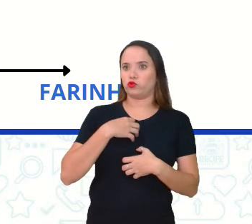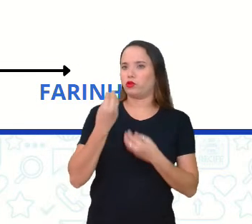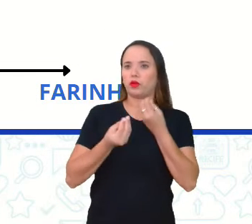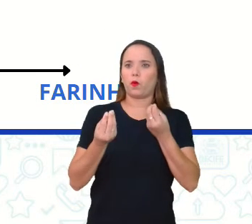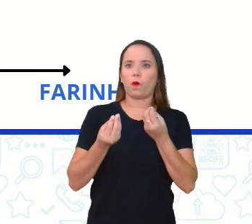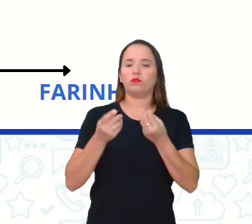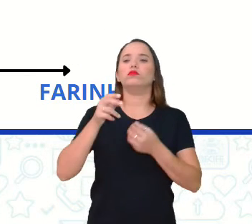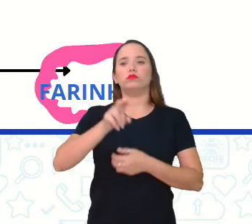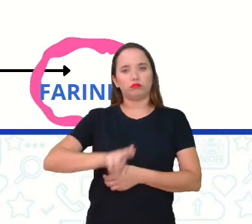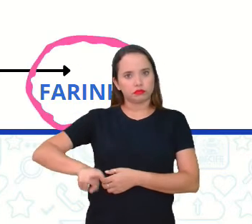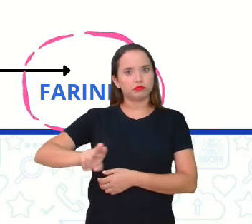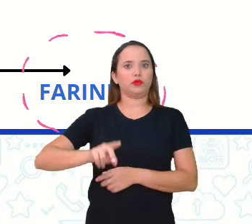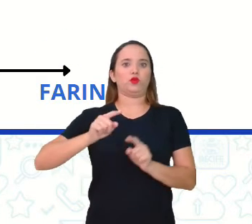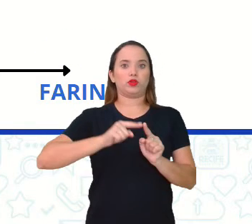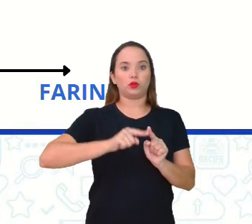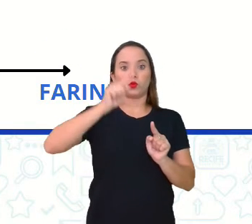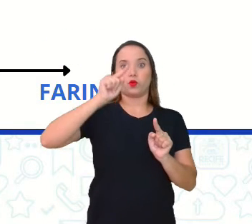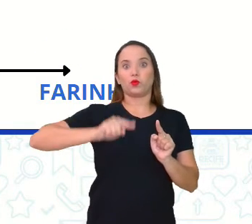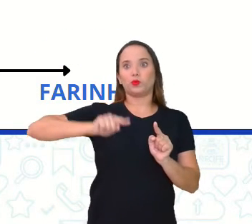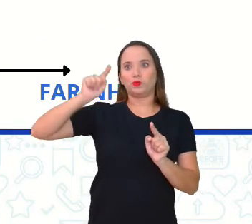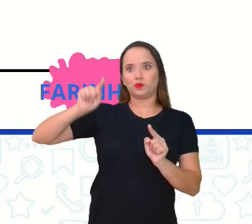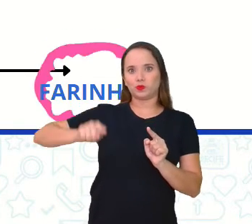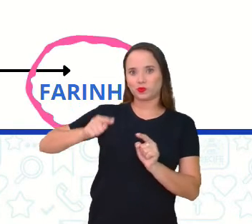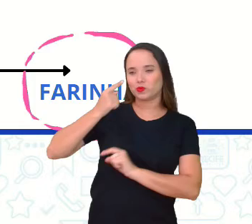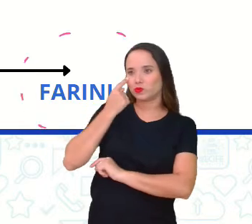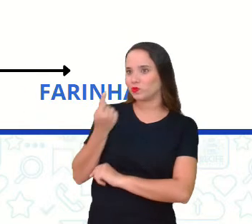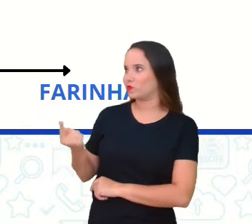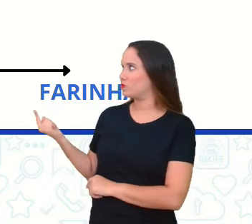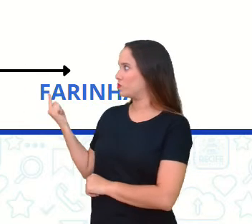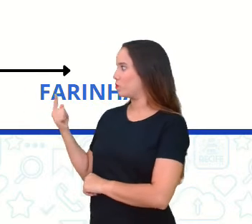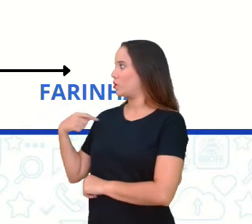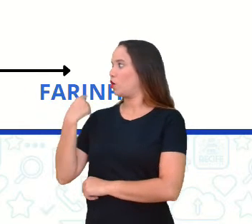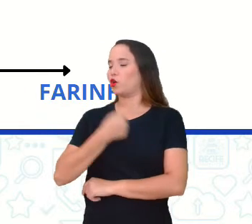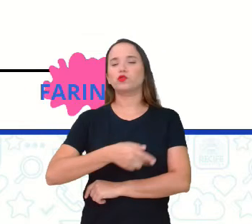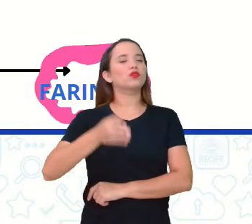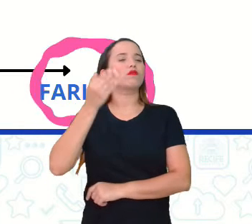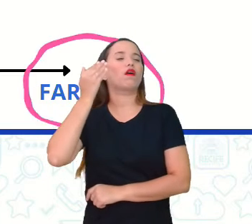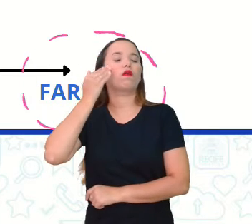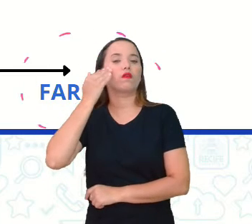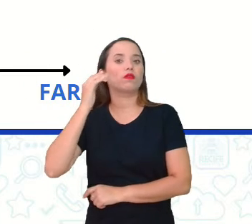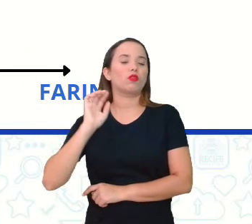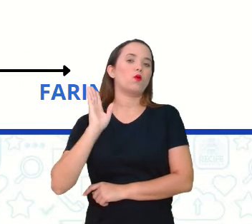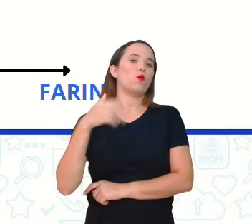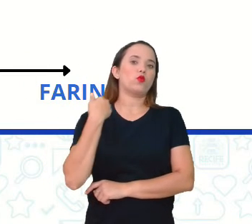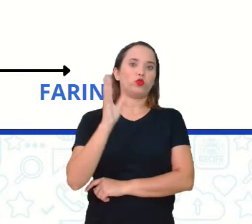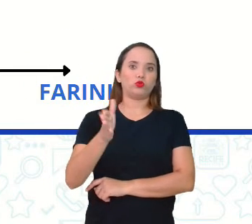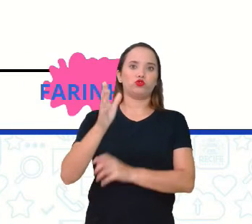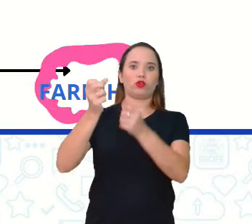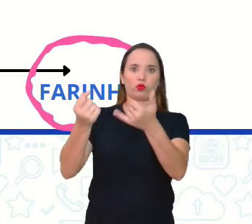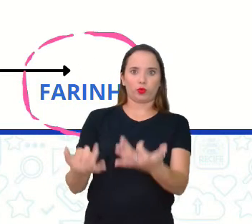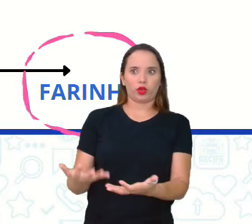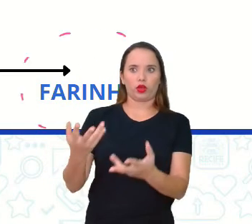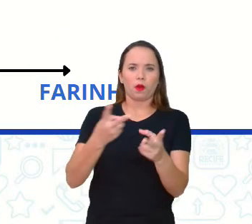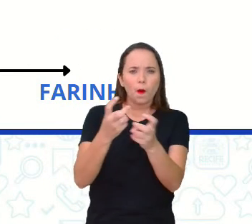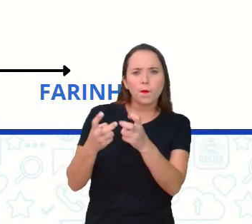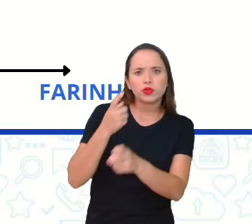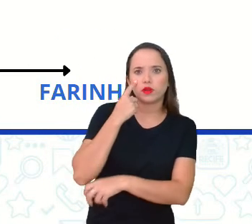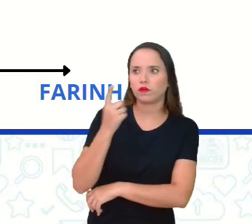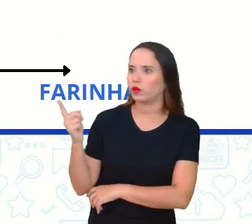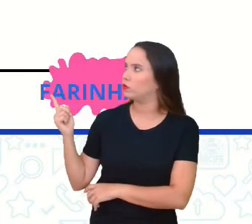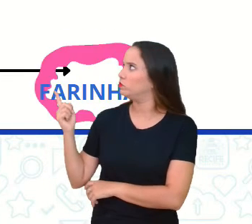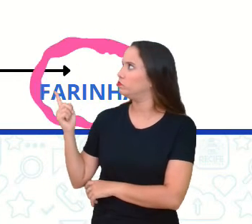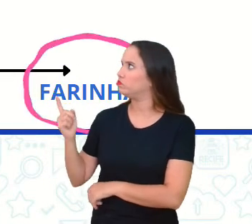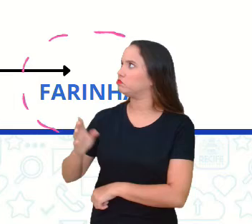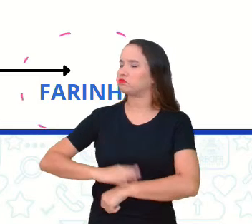o gráfico. Eu estou usando um gráfico aí que ajude a gente a compreender o que eu acabei de falar, tá certo? Observa que quando a gente